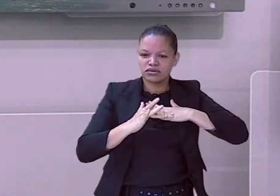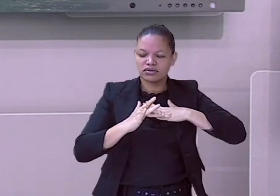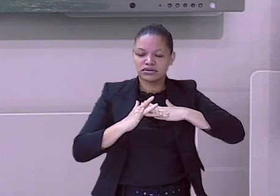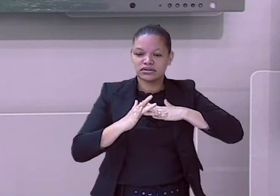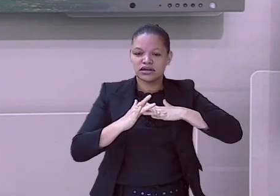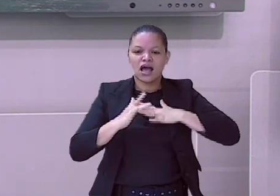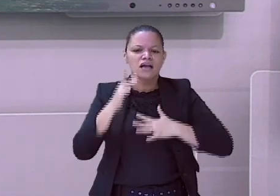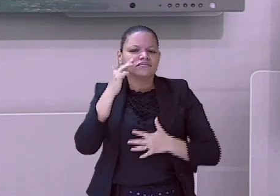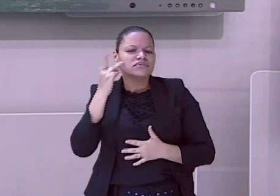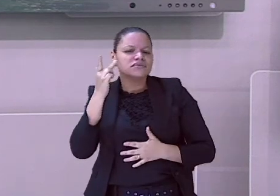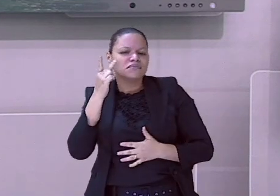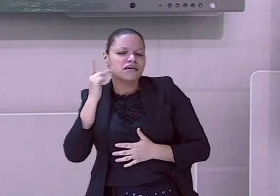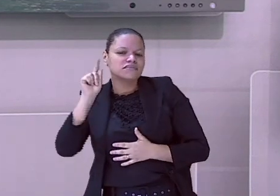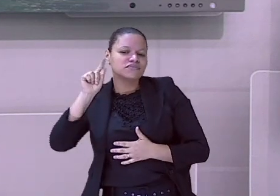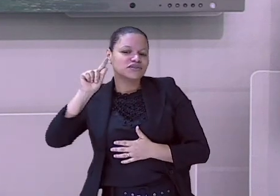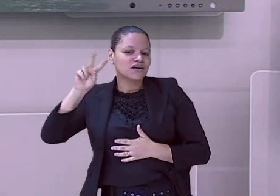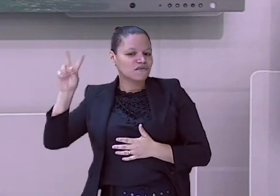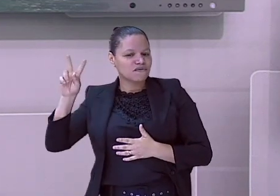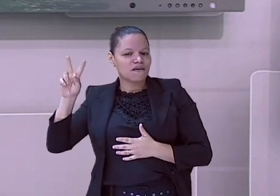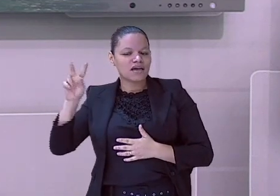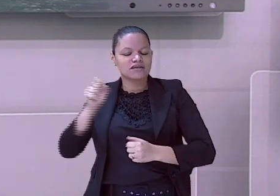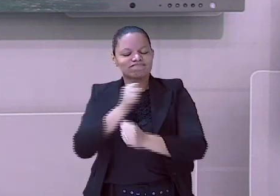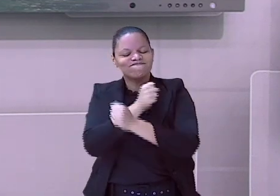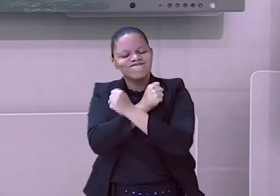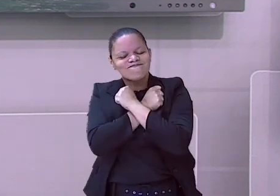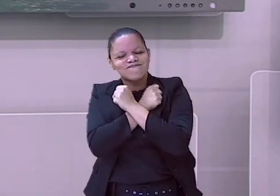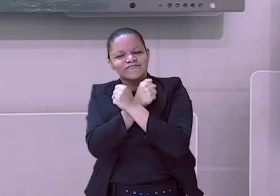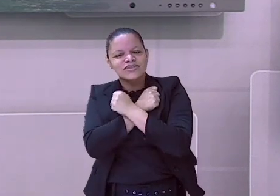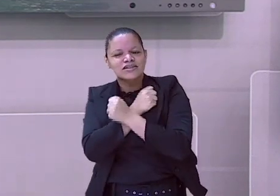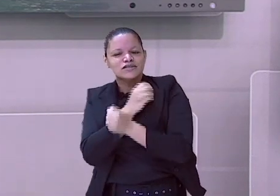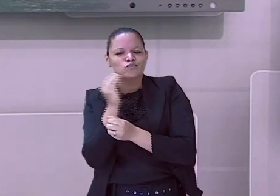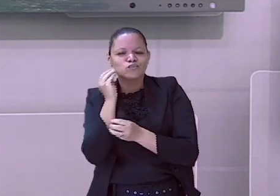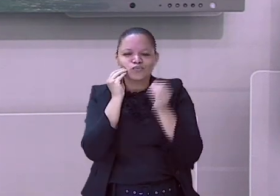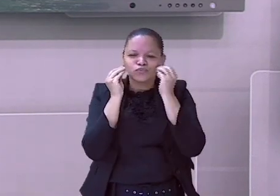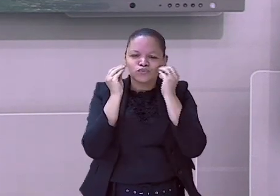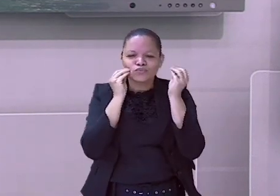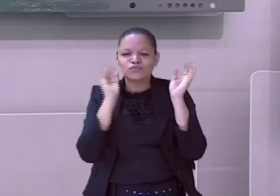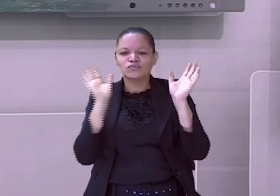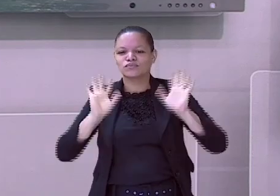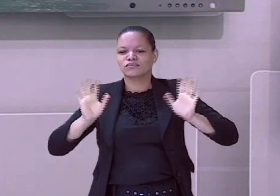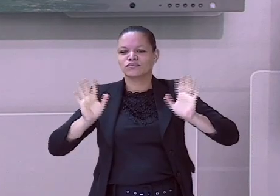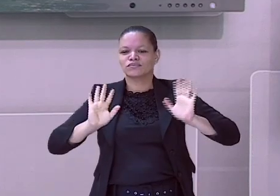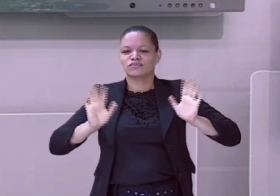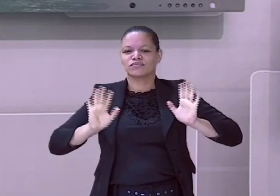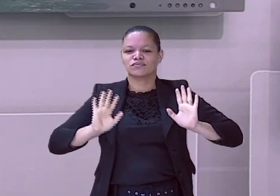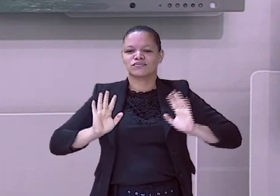sociais SMED GV. Forte abraço, até a próxima aula!